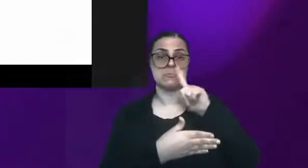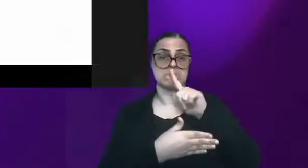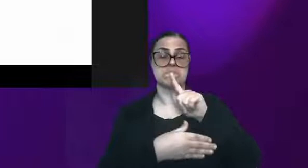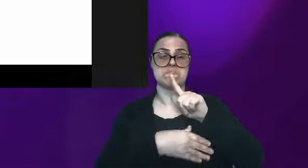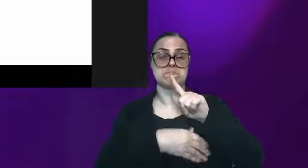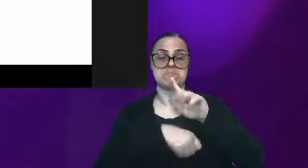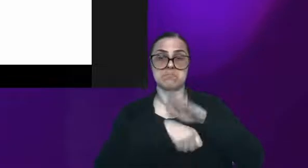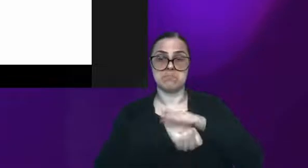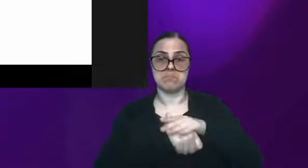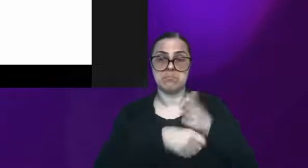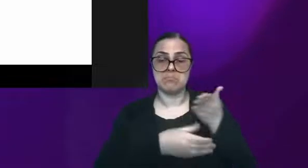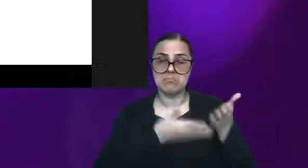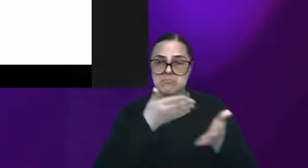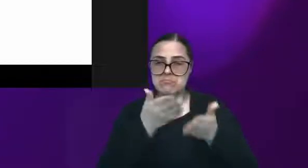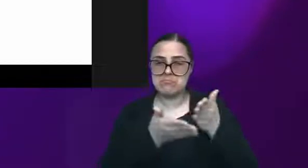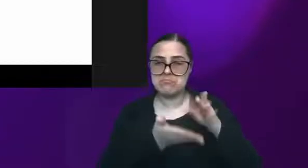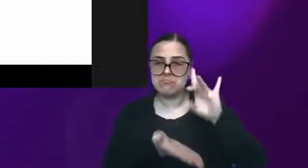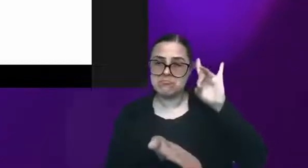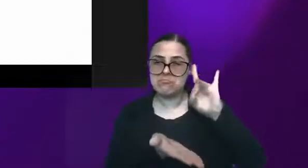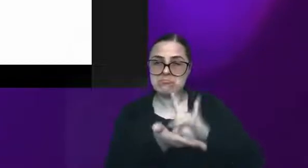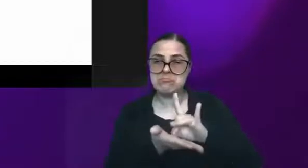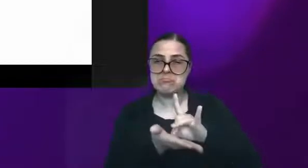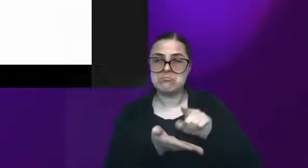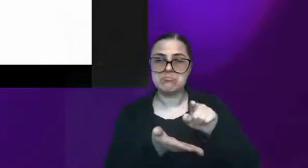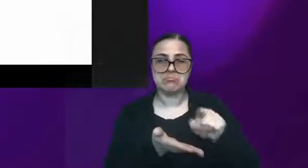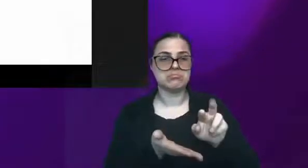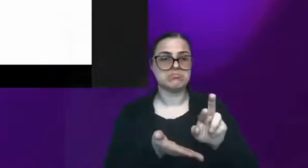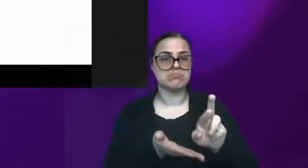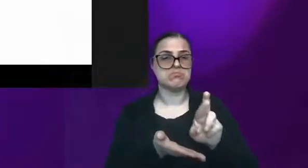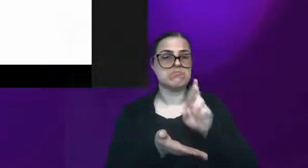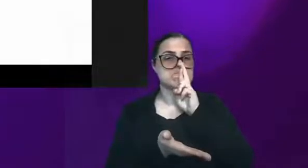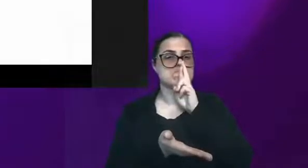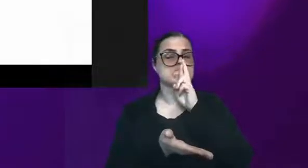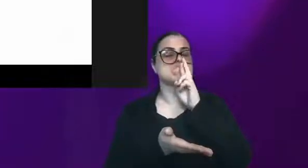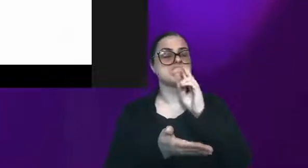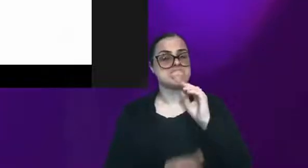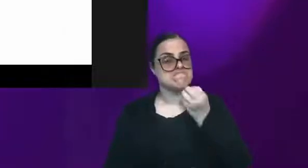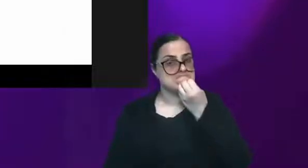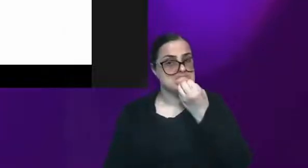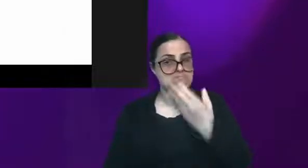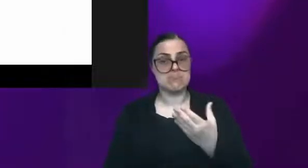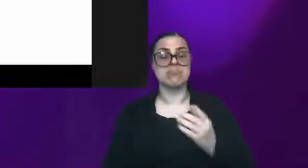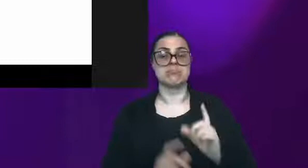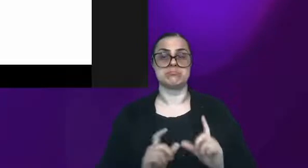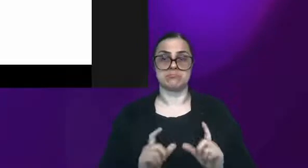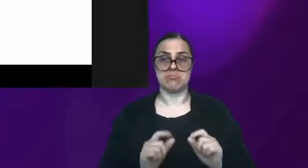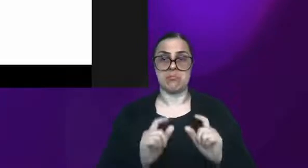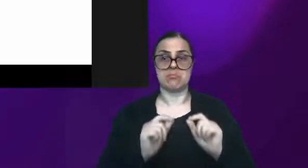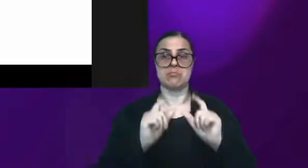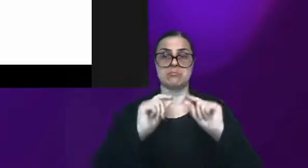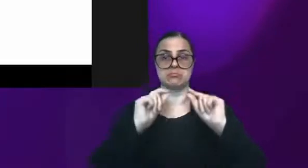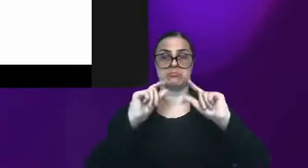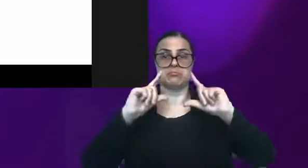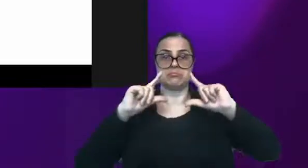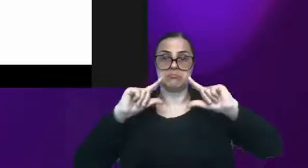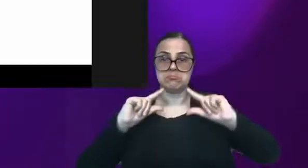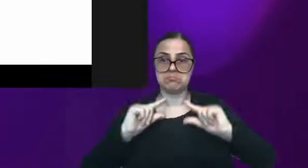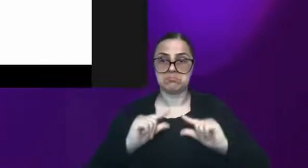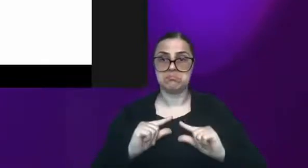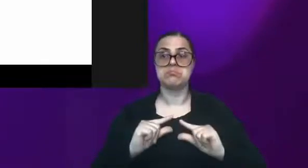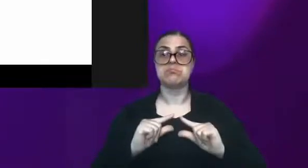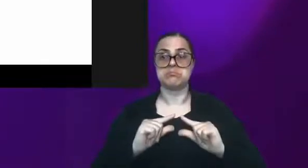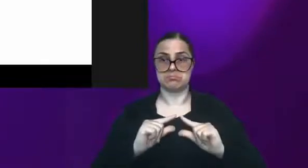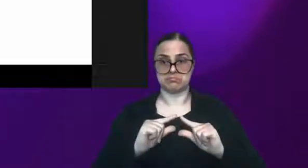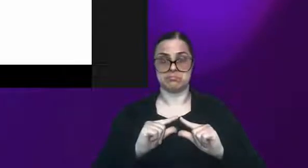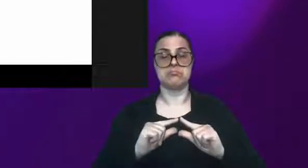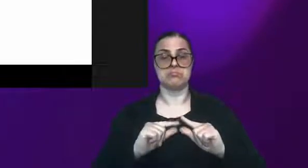e efetivamente houve uma resposta importante do colangiocarcinoma durante um período de quase um ano. Foi submetida a uma